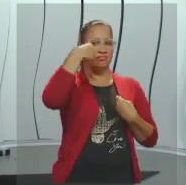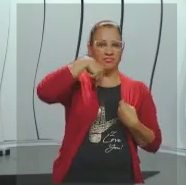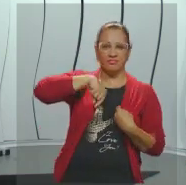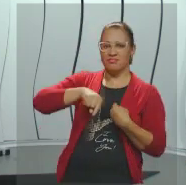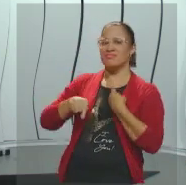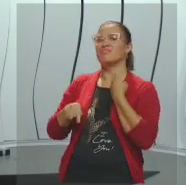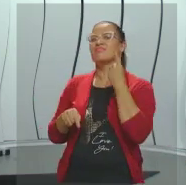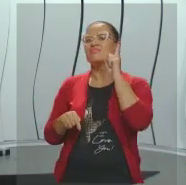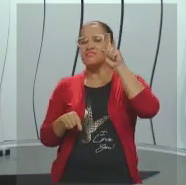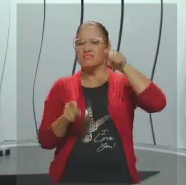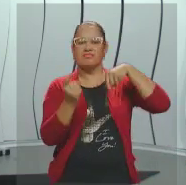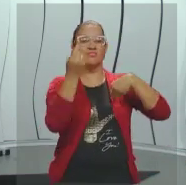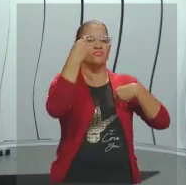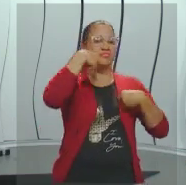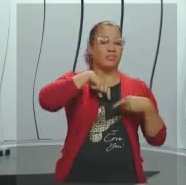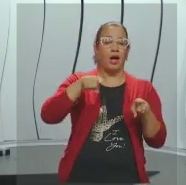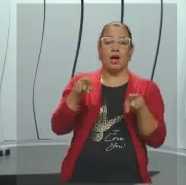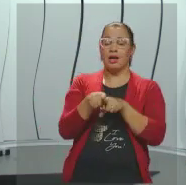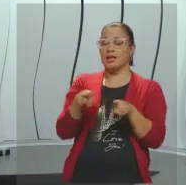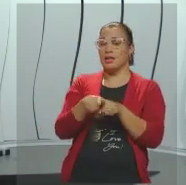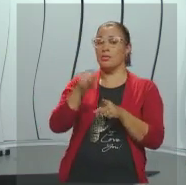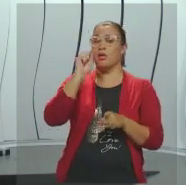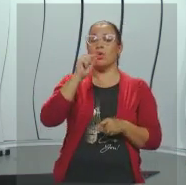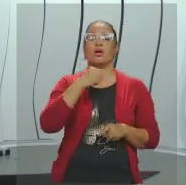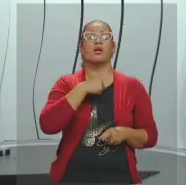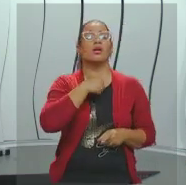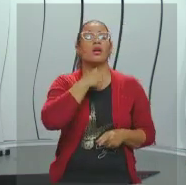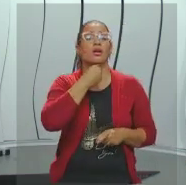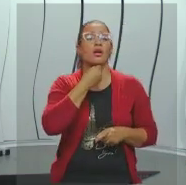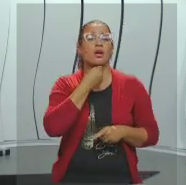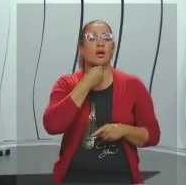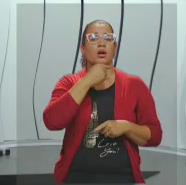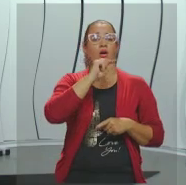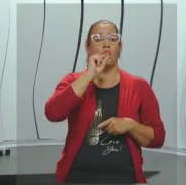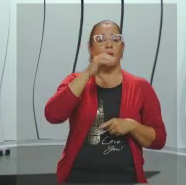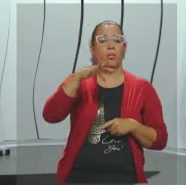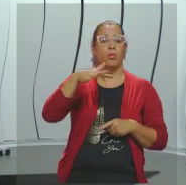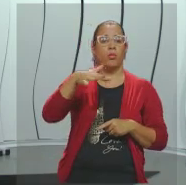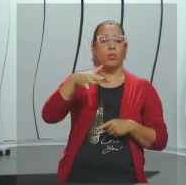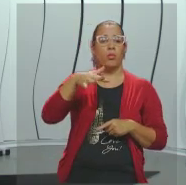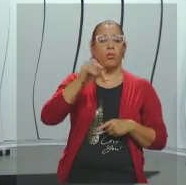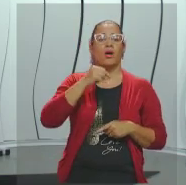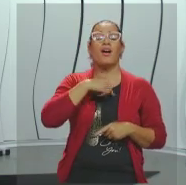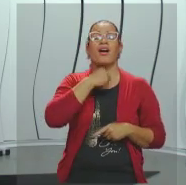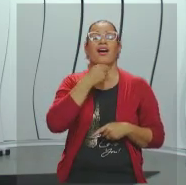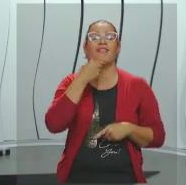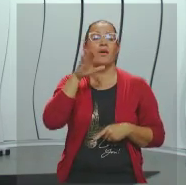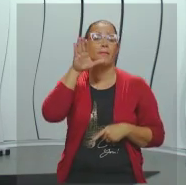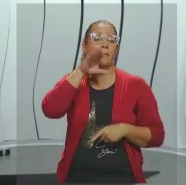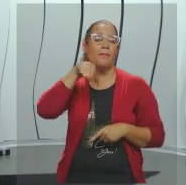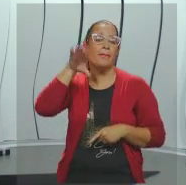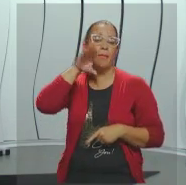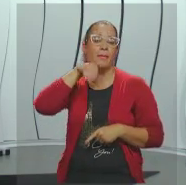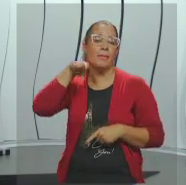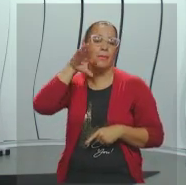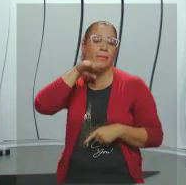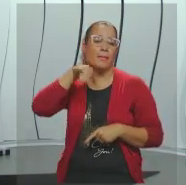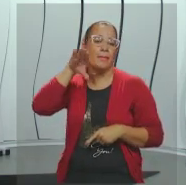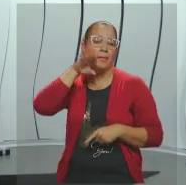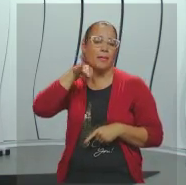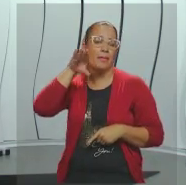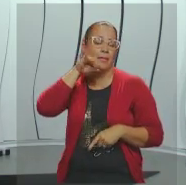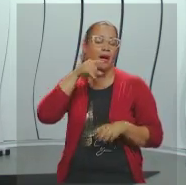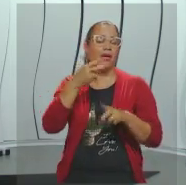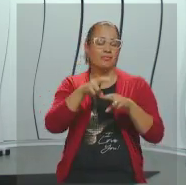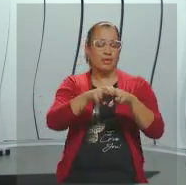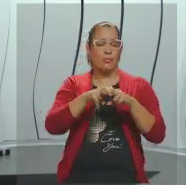e consegue fazer uma vibração que vai gerar esse som que é da minha voz. E isso é graças às pregas vocais